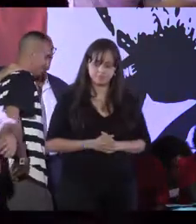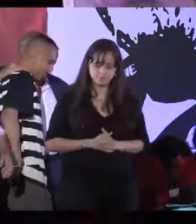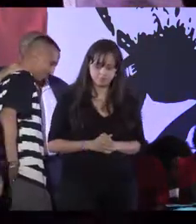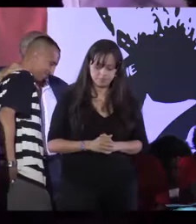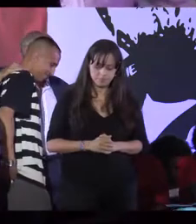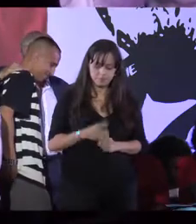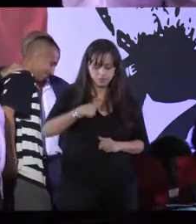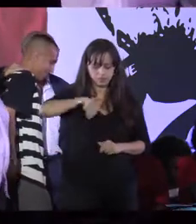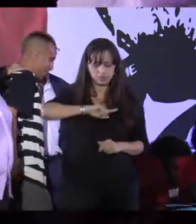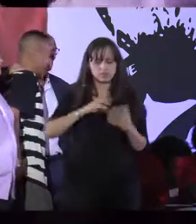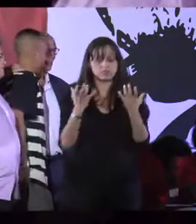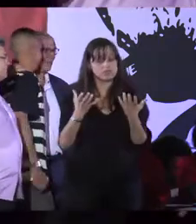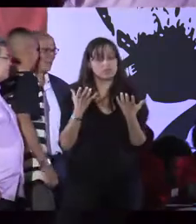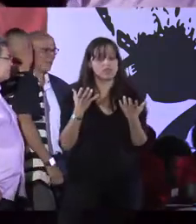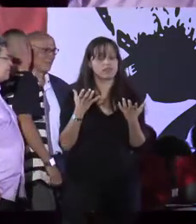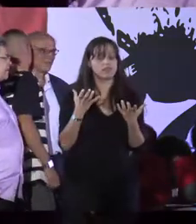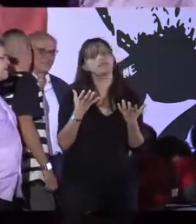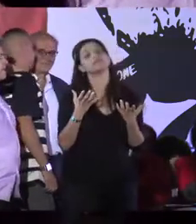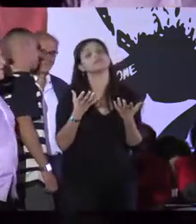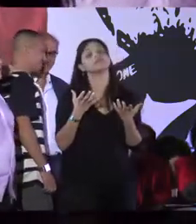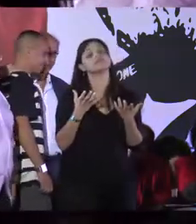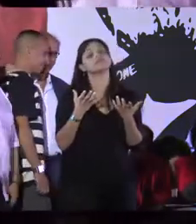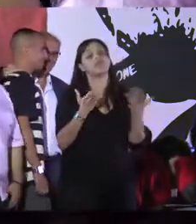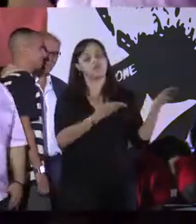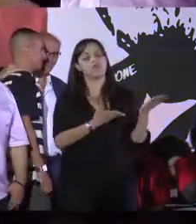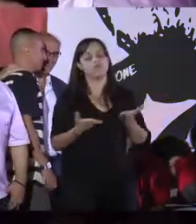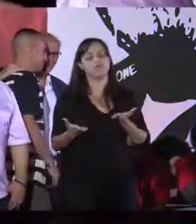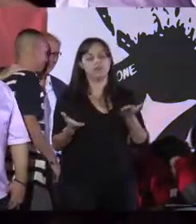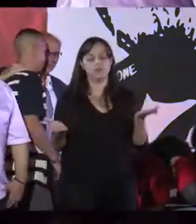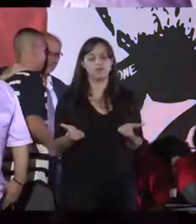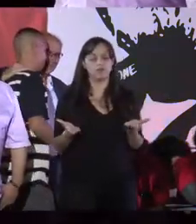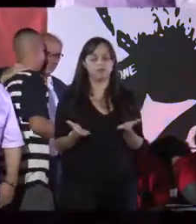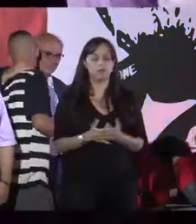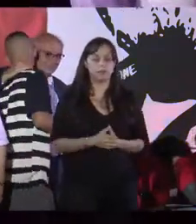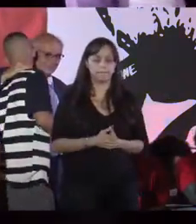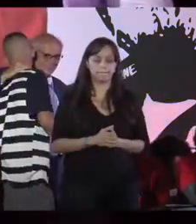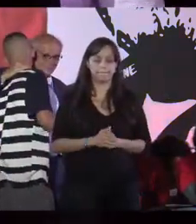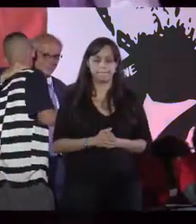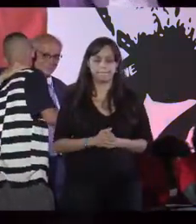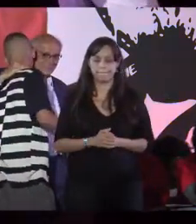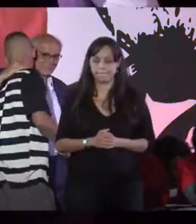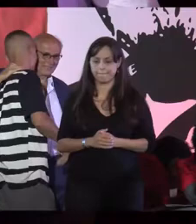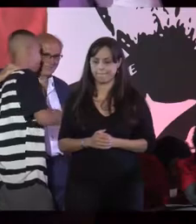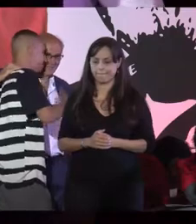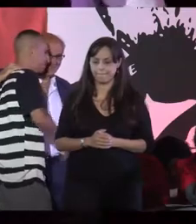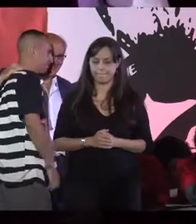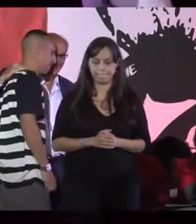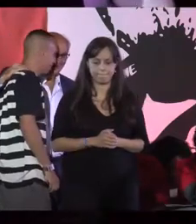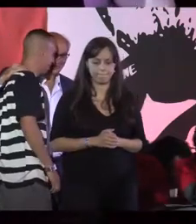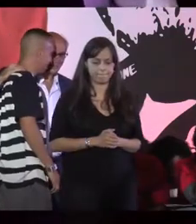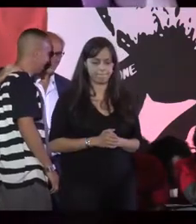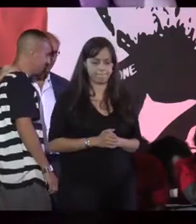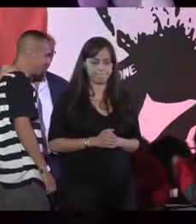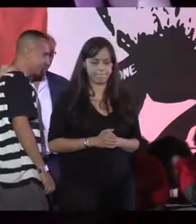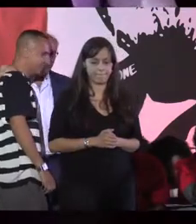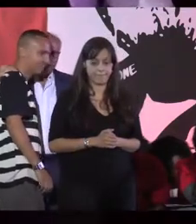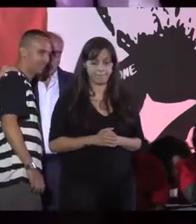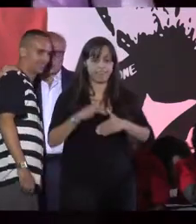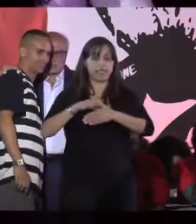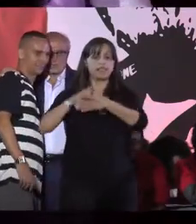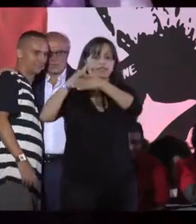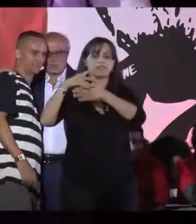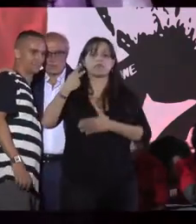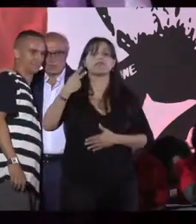Queremos convidar para fazer a intervenção aqui, a próxima intervenção, o líder do PT na Câmara dos Deputados, o